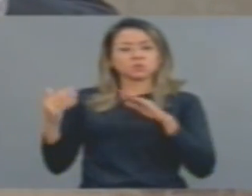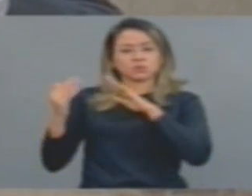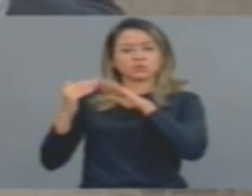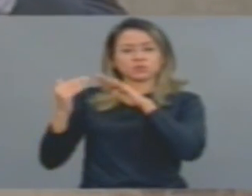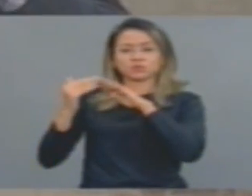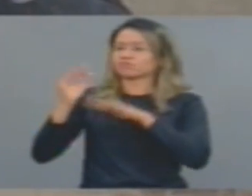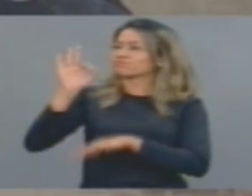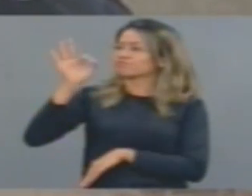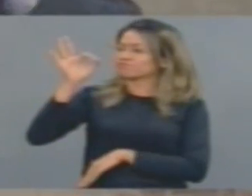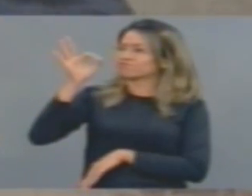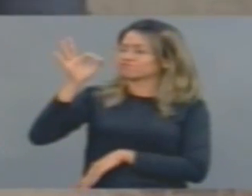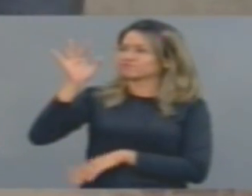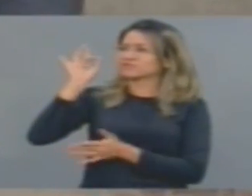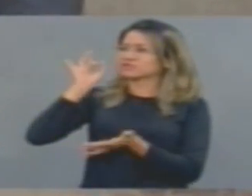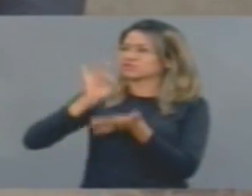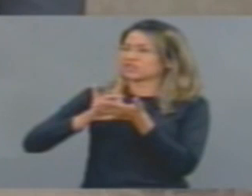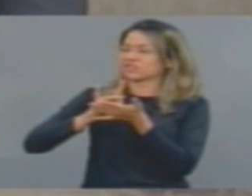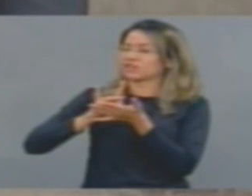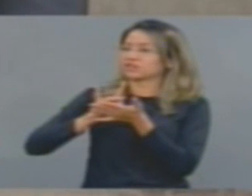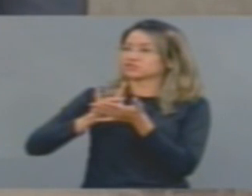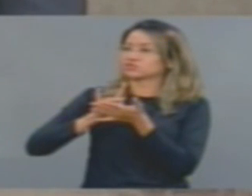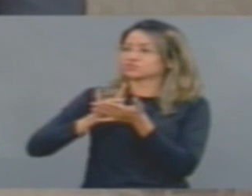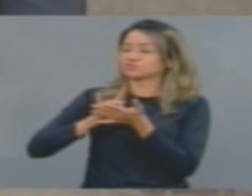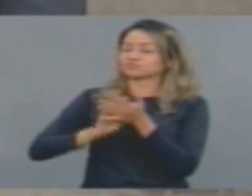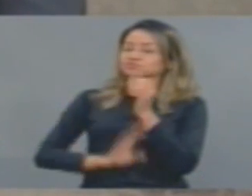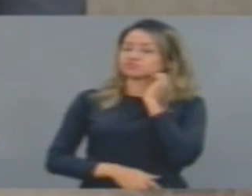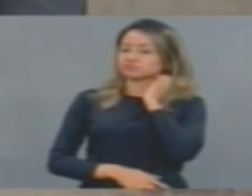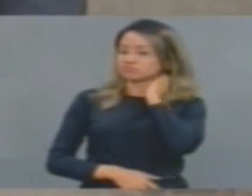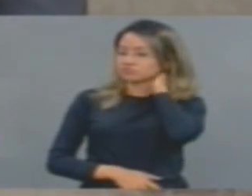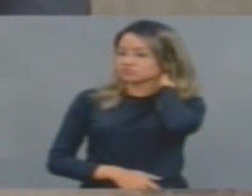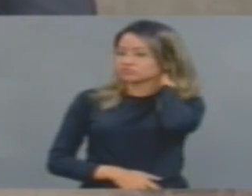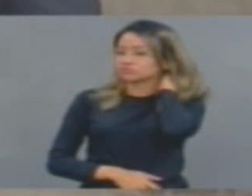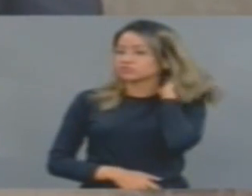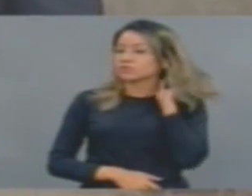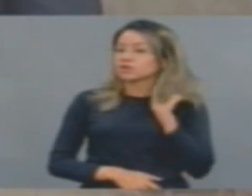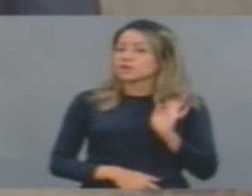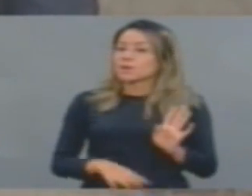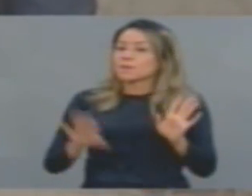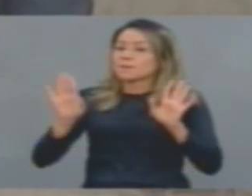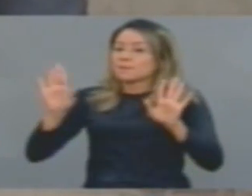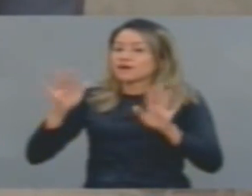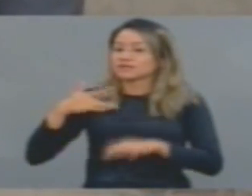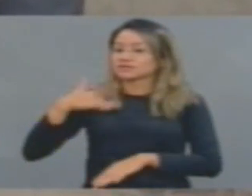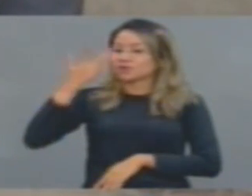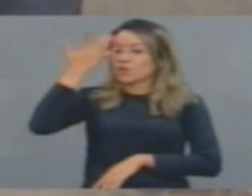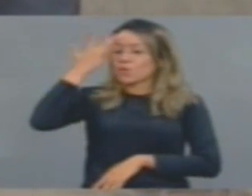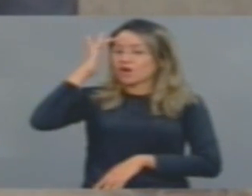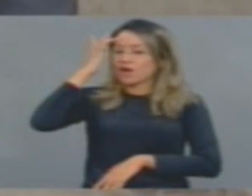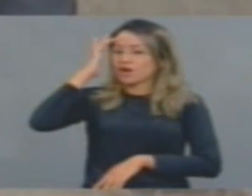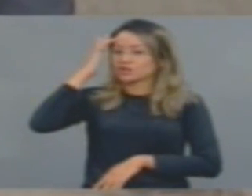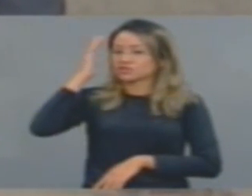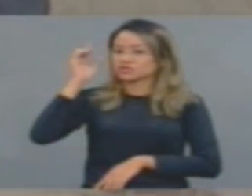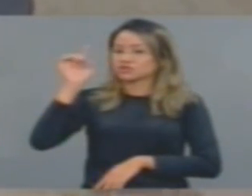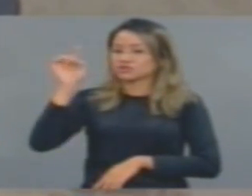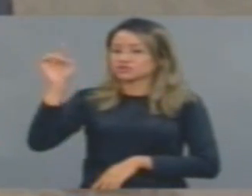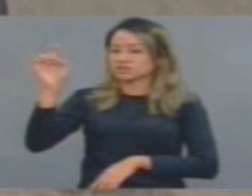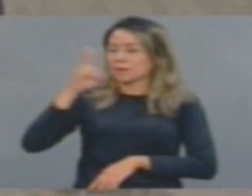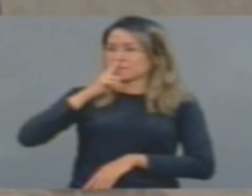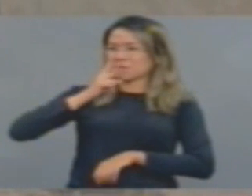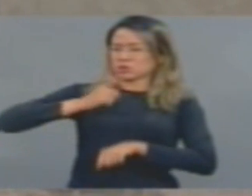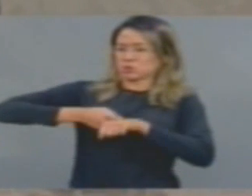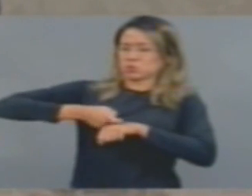concordo na sua grande maioria. Só acho que Vossa Excelência está sendo um tanto quanto